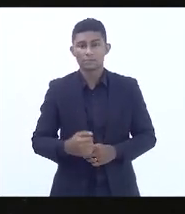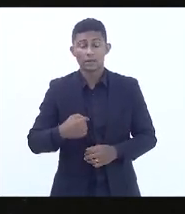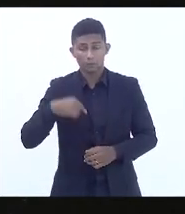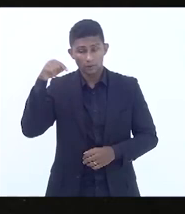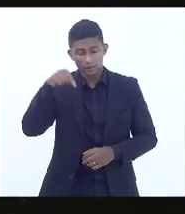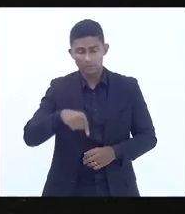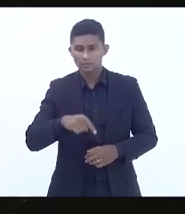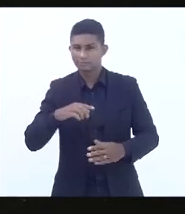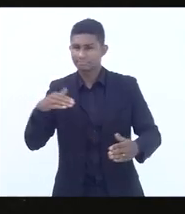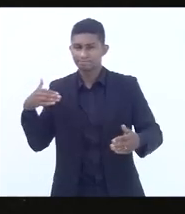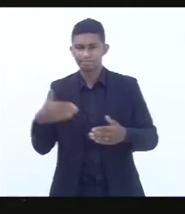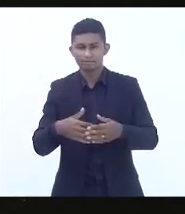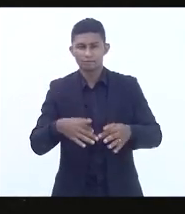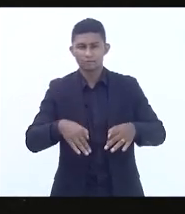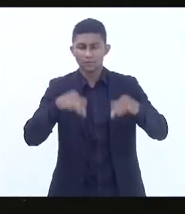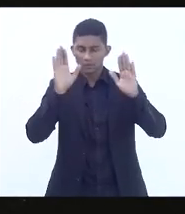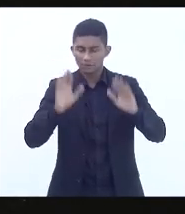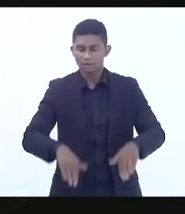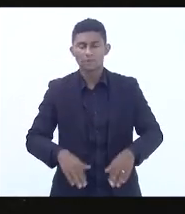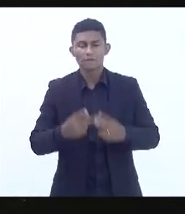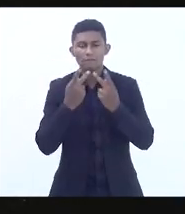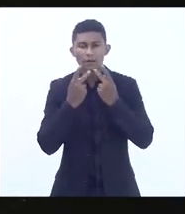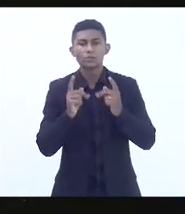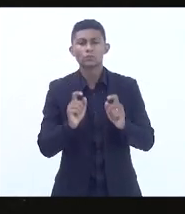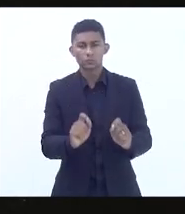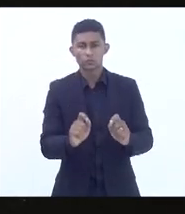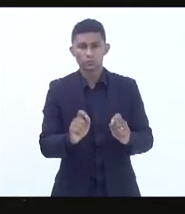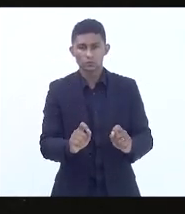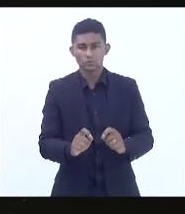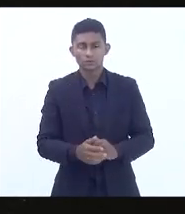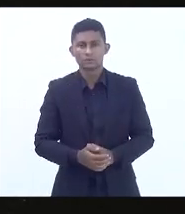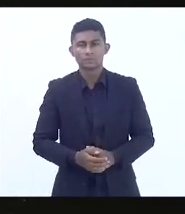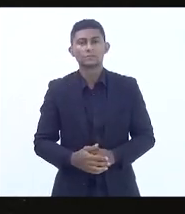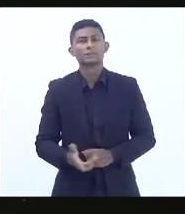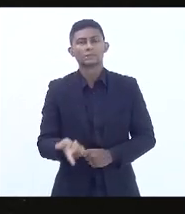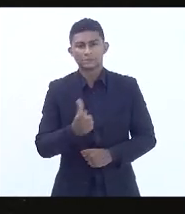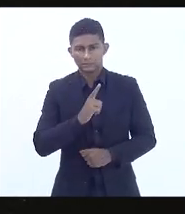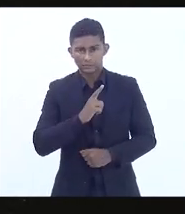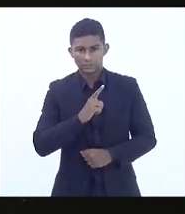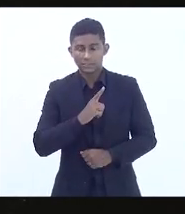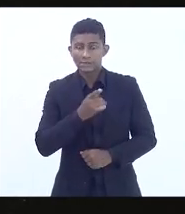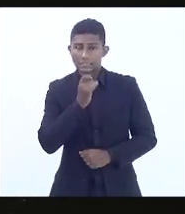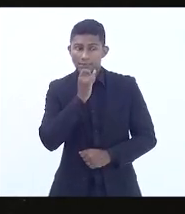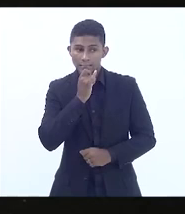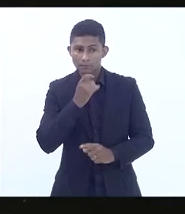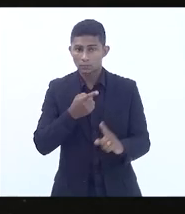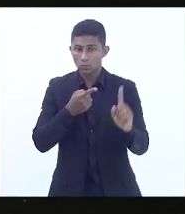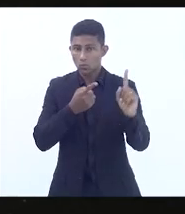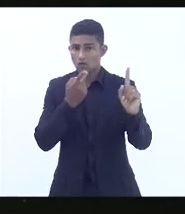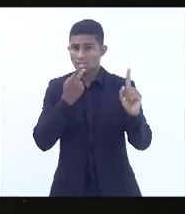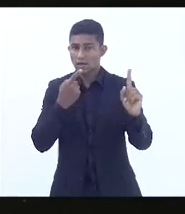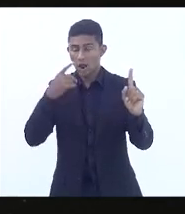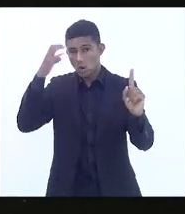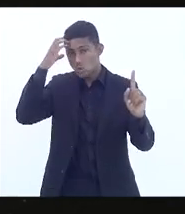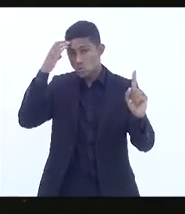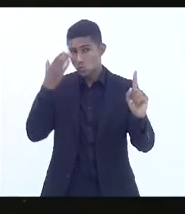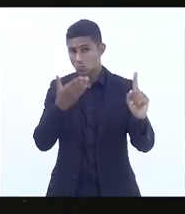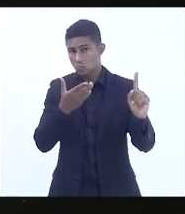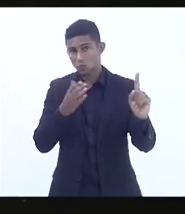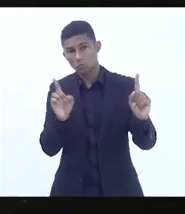fala, que nós temos um grande exemplo, que eu não quero dizer se é culpado ou não, mas eu